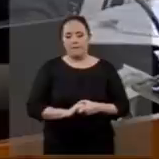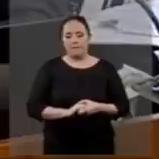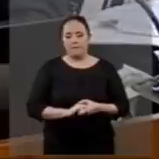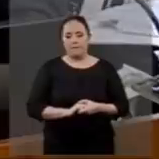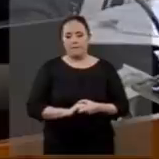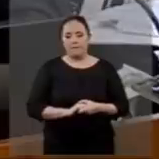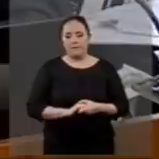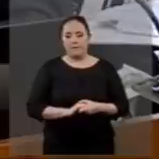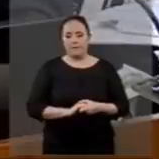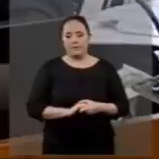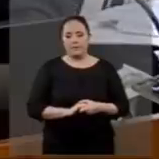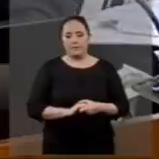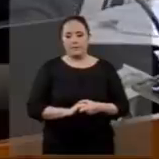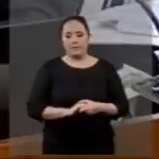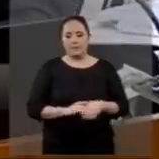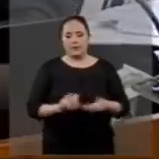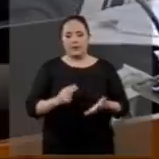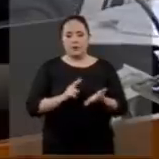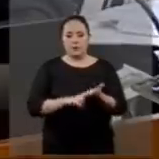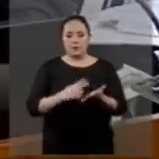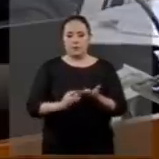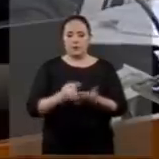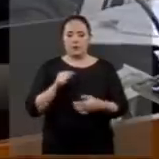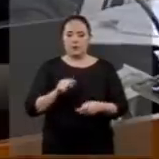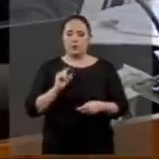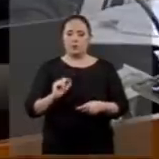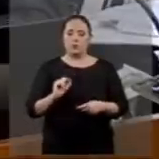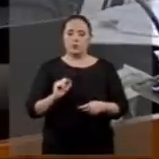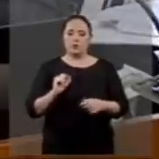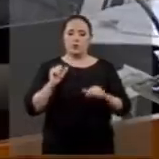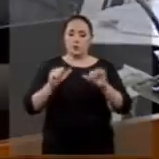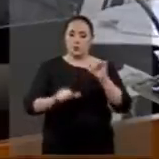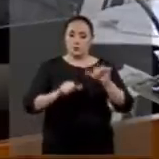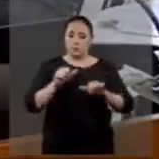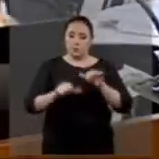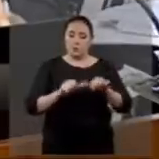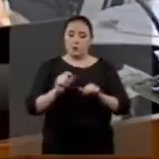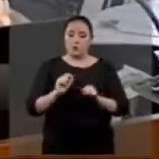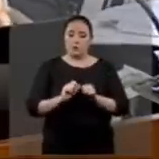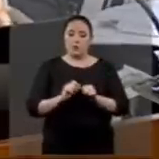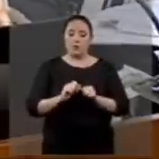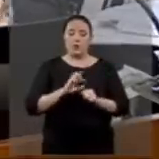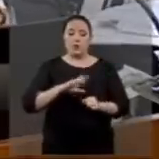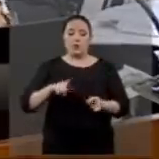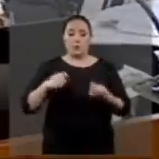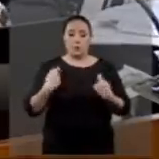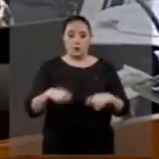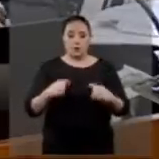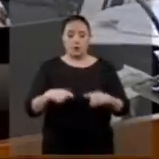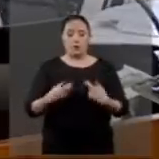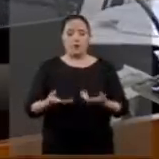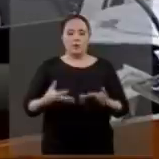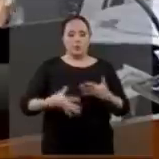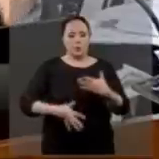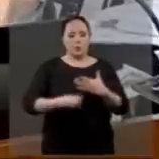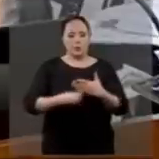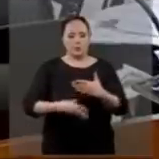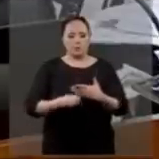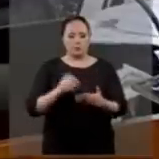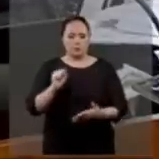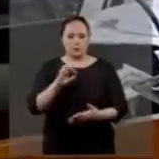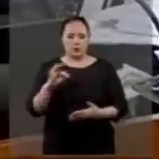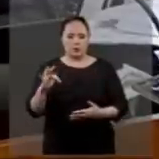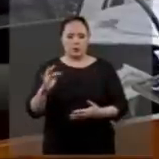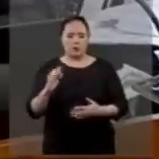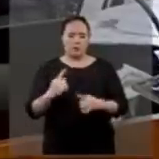sabe, que eu interpreto isso, que as alterações realizadas não necessitam de uma complementação do Supremo, porque se